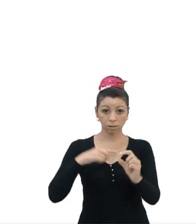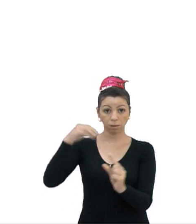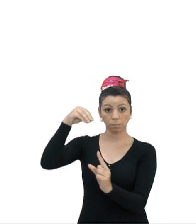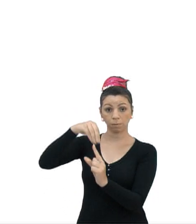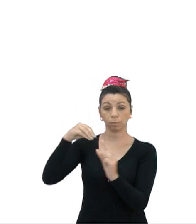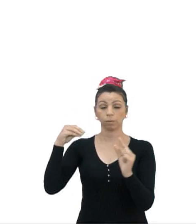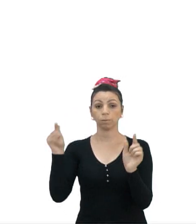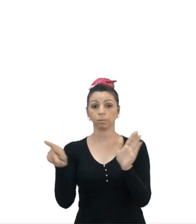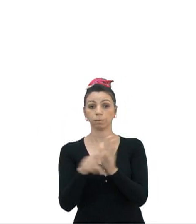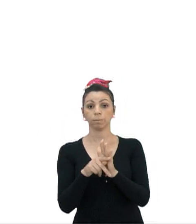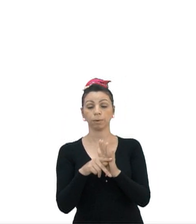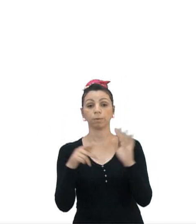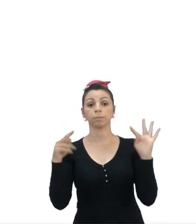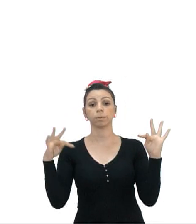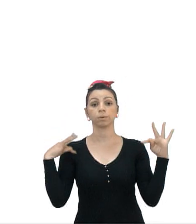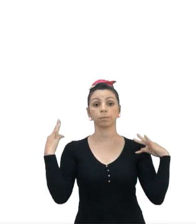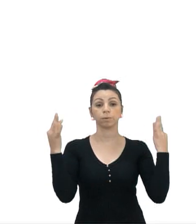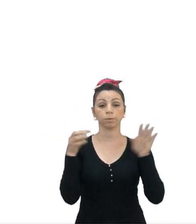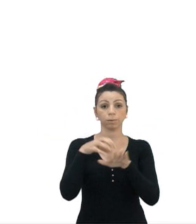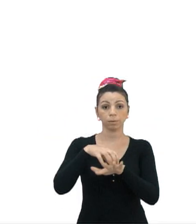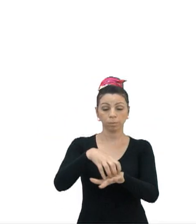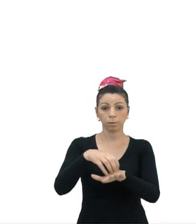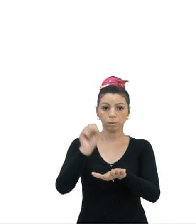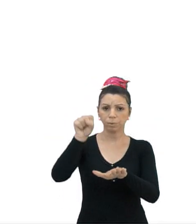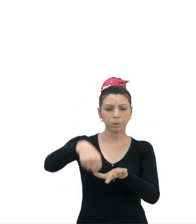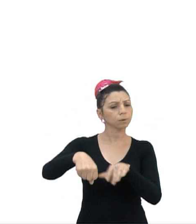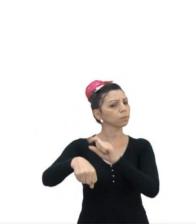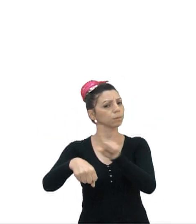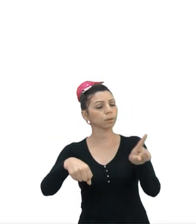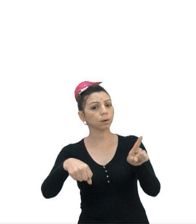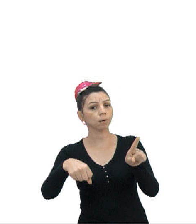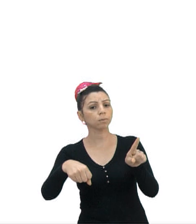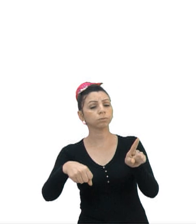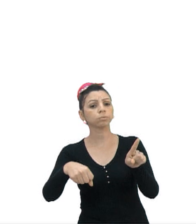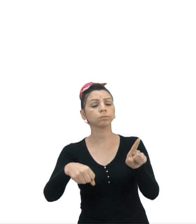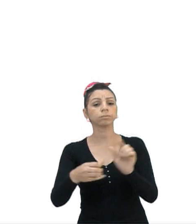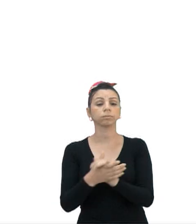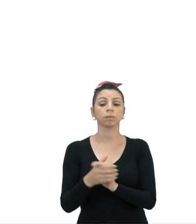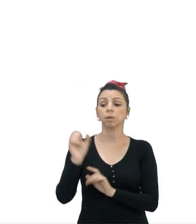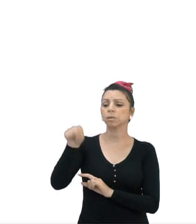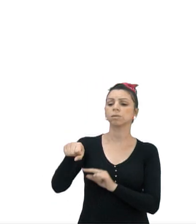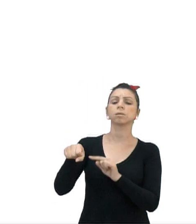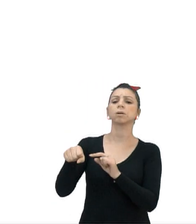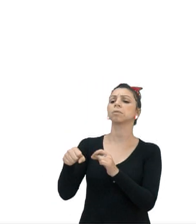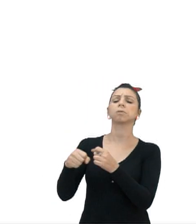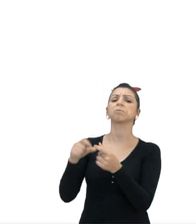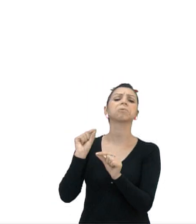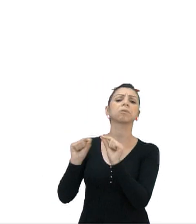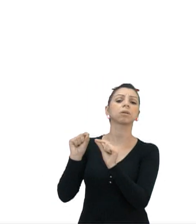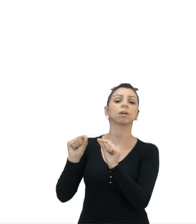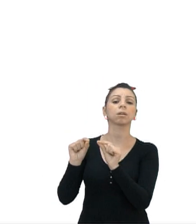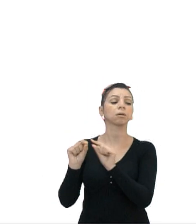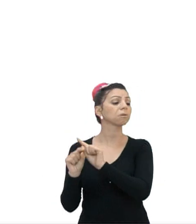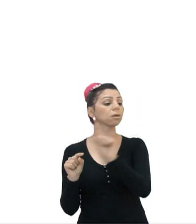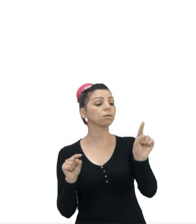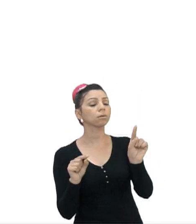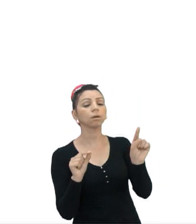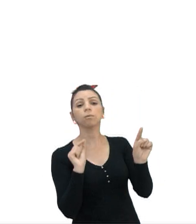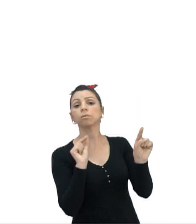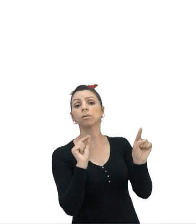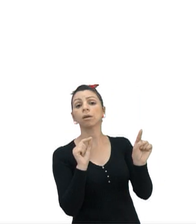turísticos? Sim ou não, tá? Quais? Se você acha que não possui, o que seria interessante que as